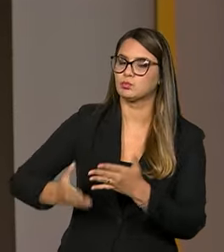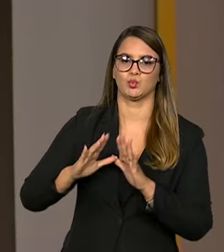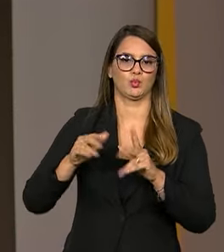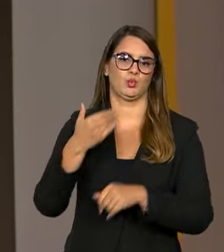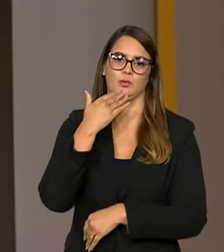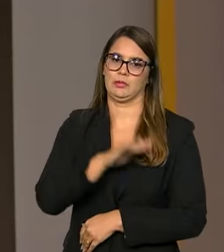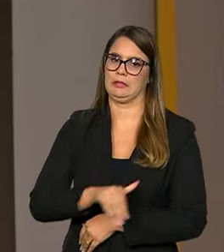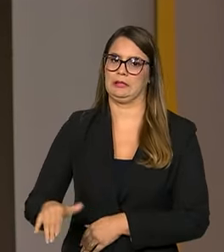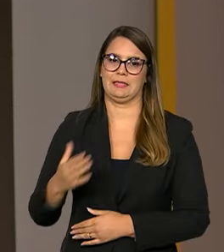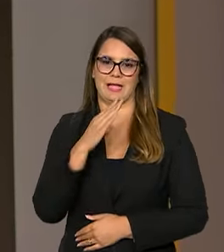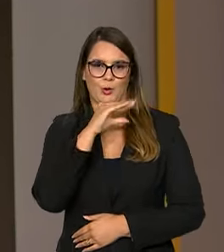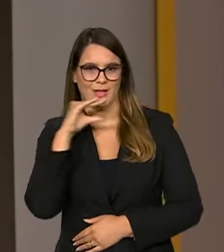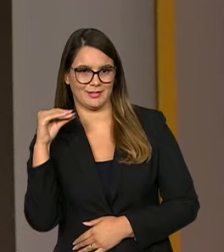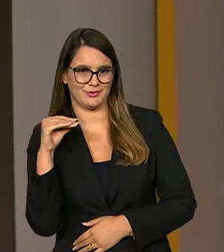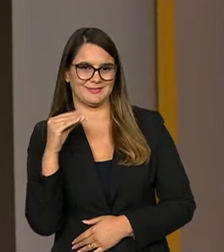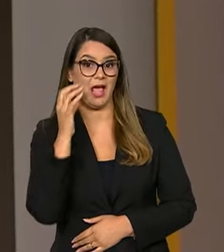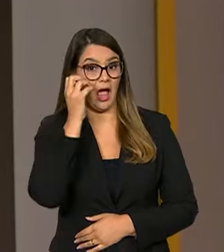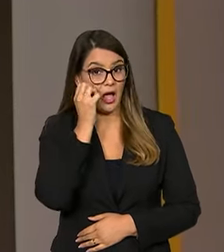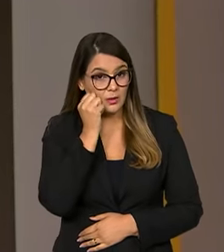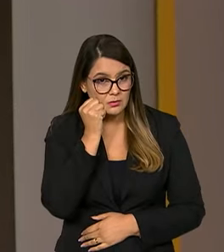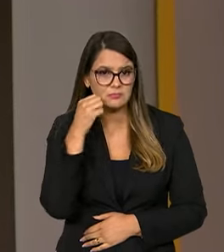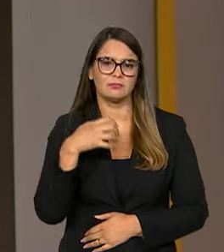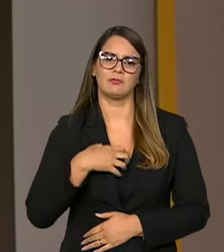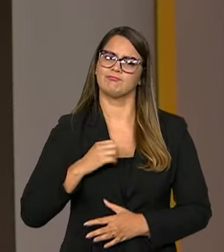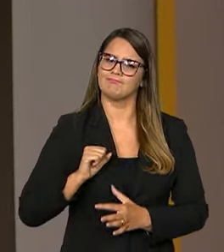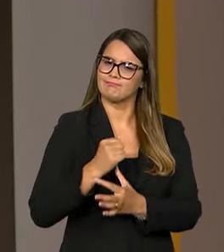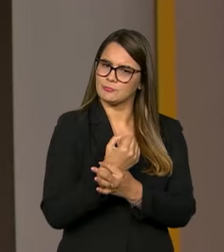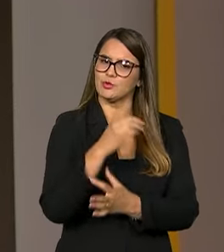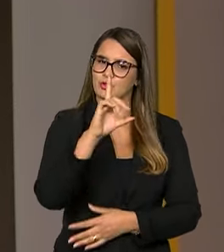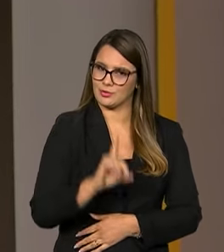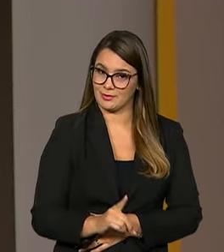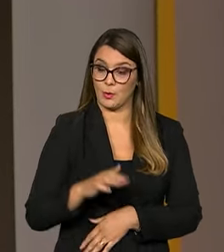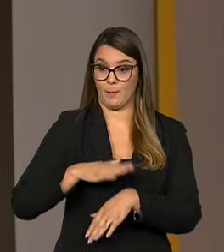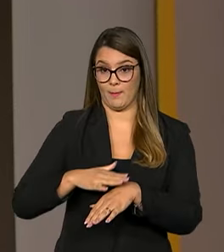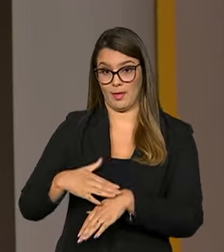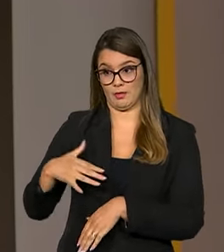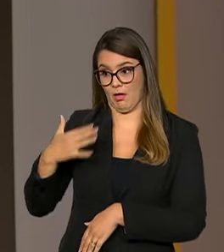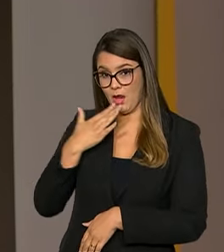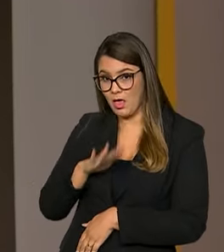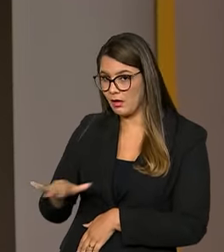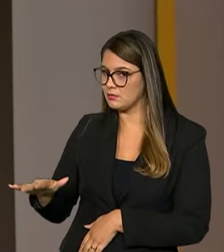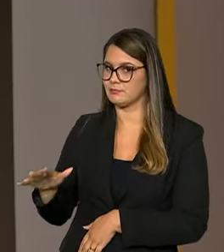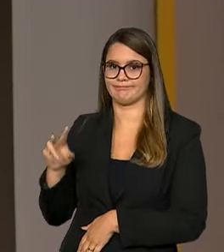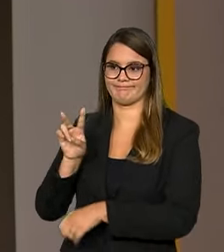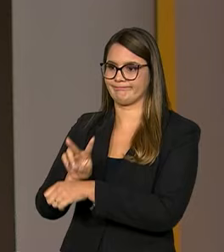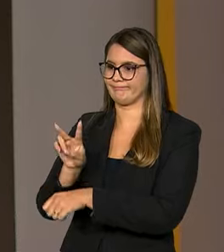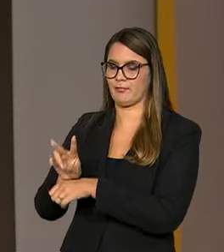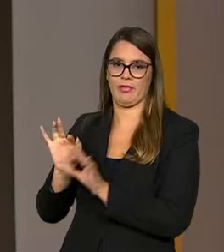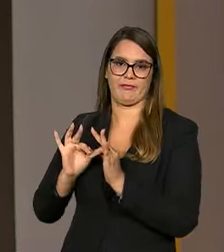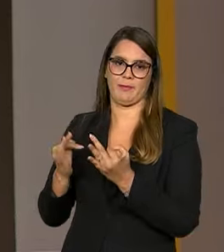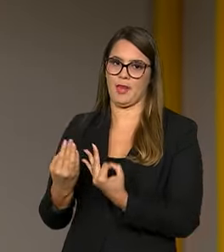as crianças e adolescentes. E a adoção é uma forma de assegurar esse direito, quando o menor não pode ser cuidado pela